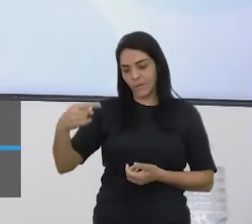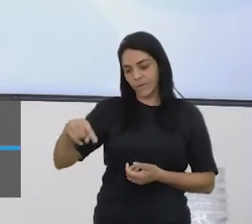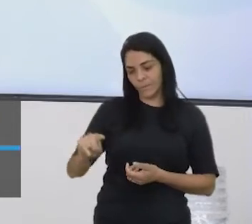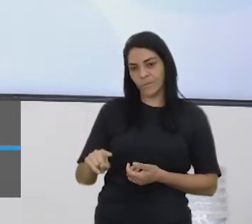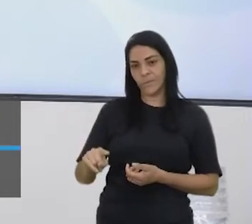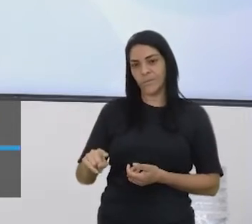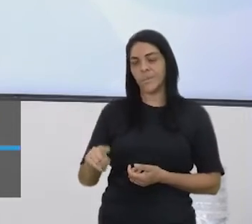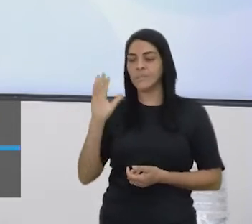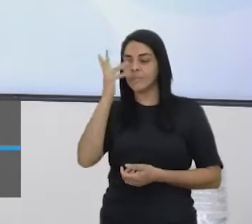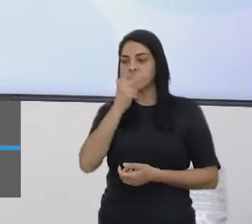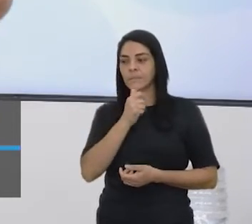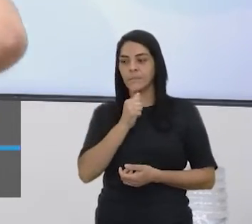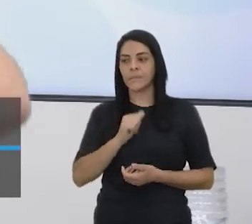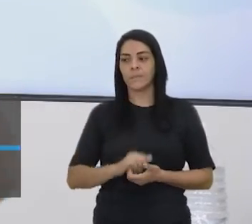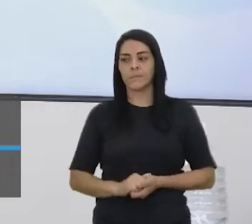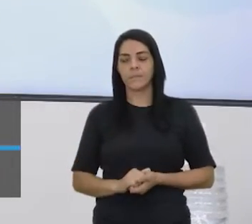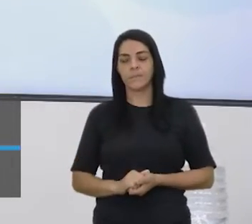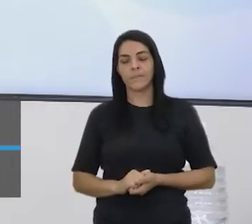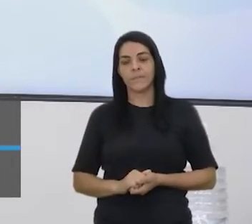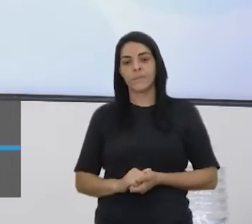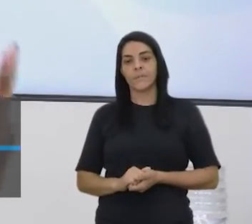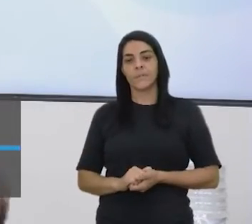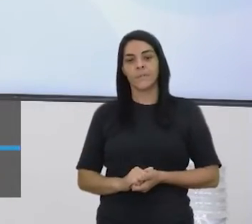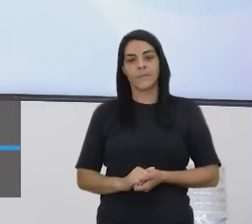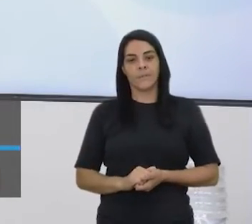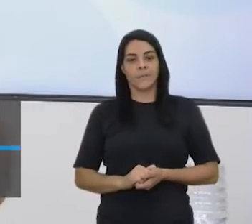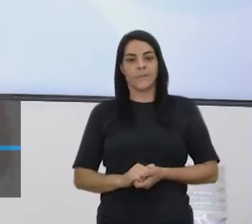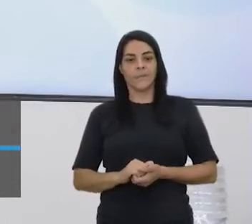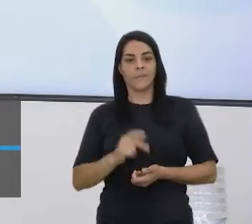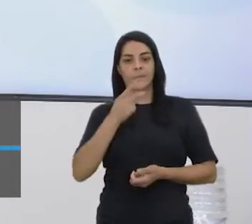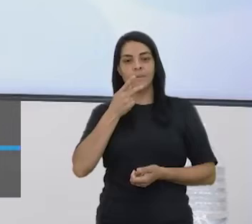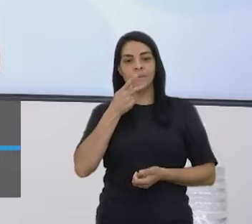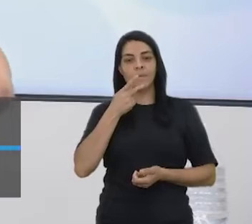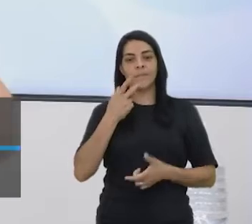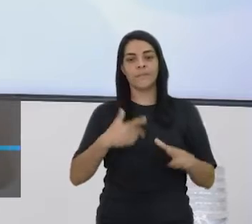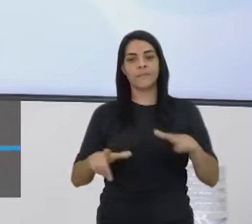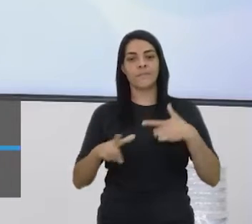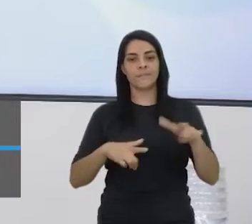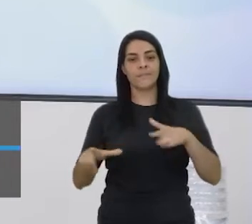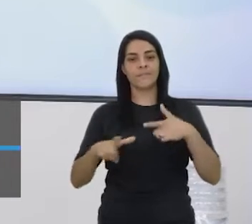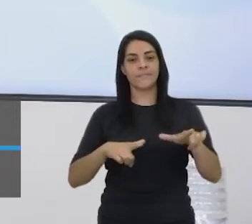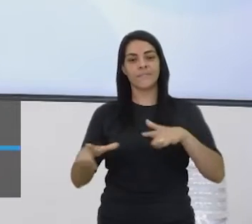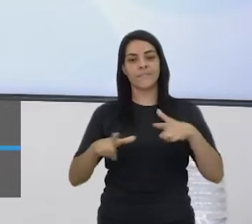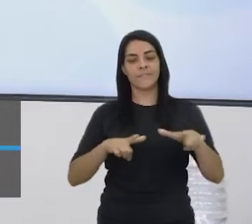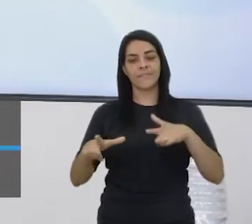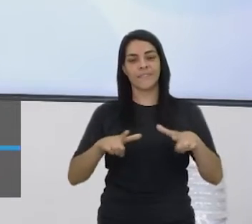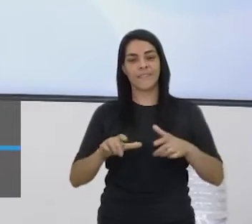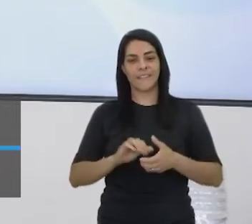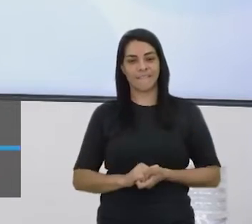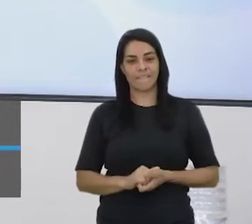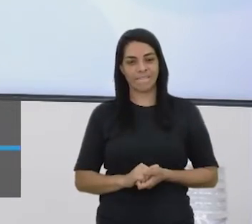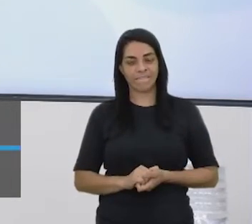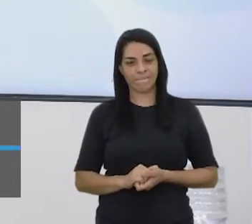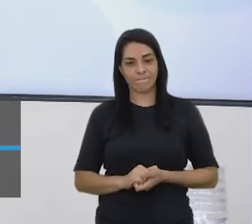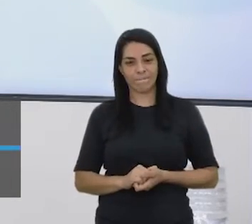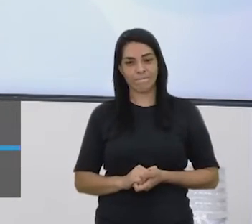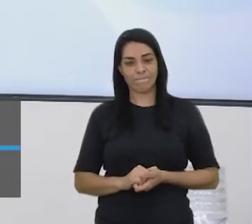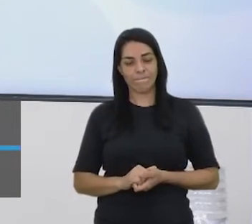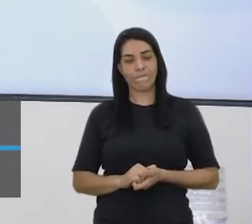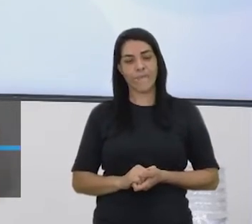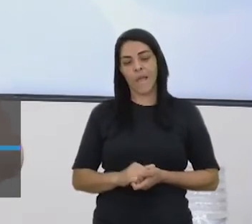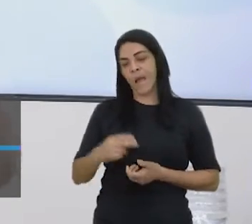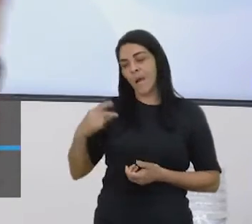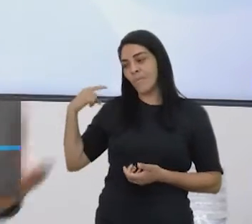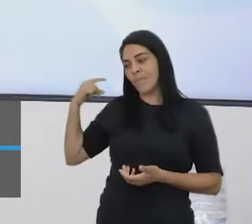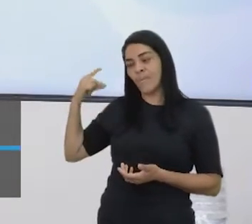lindos mas assim mesmo quando a gente fala de um trabalho que a gente faz todo dia né de algo que sei lá a gente tá fazendo aí há muitos anos